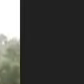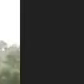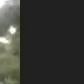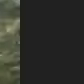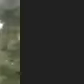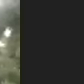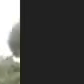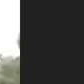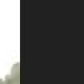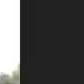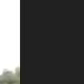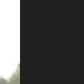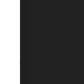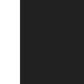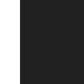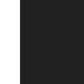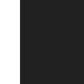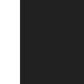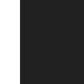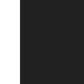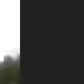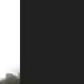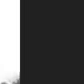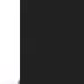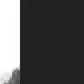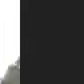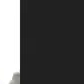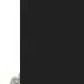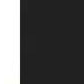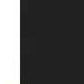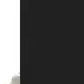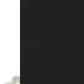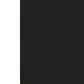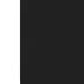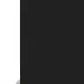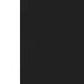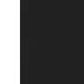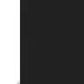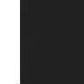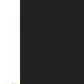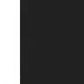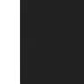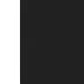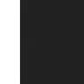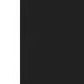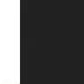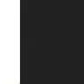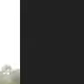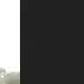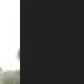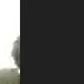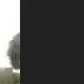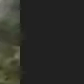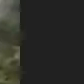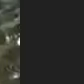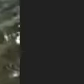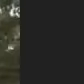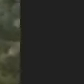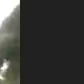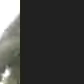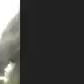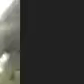estamos acostumados com a porta de fábrica, os trabalhadores, mas tem gente aqui do mundo inteiro nos assistindo agora, sabe? Pessoas